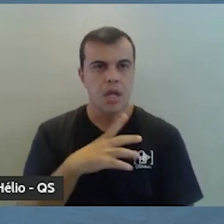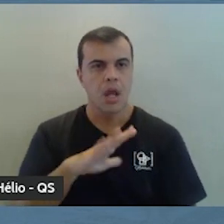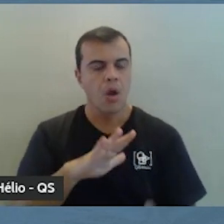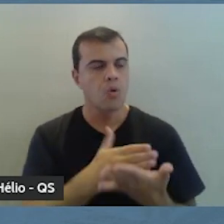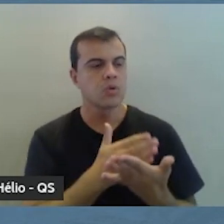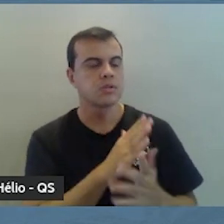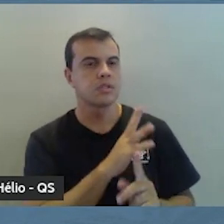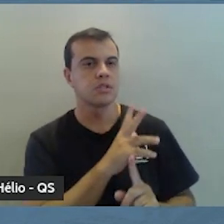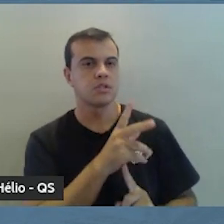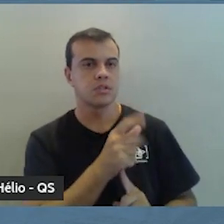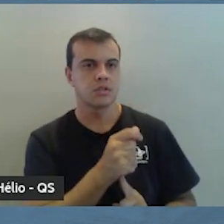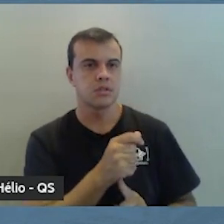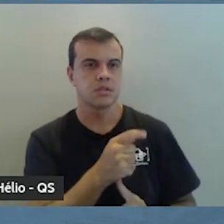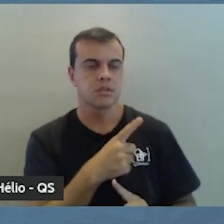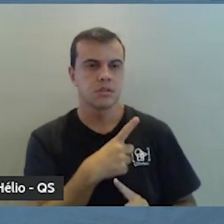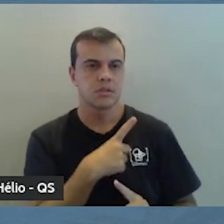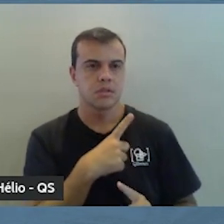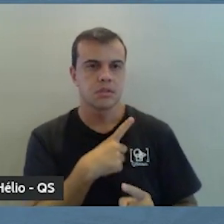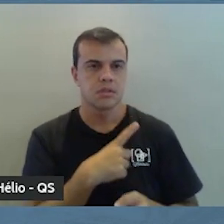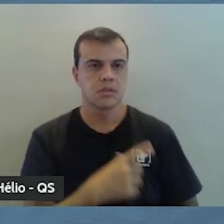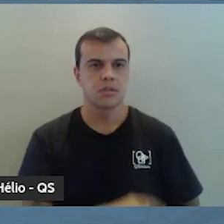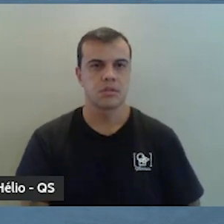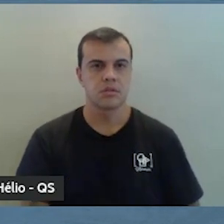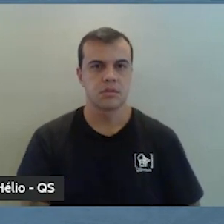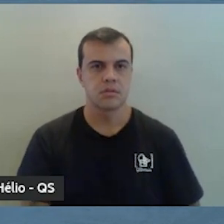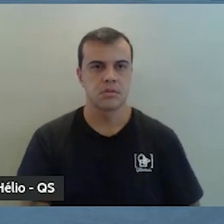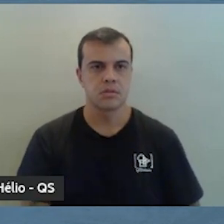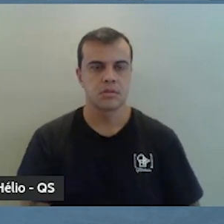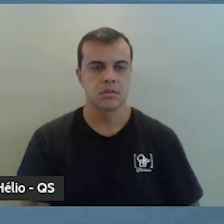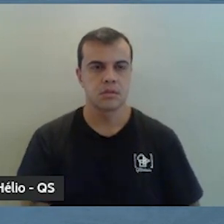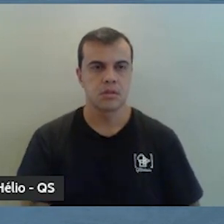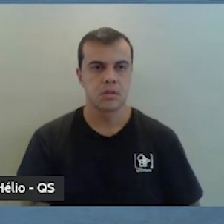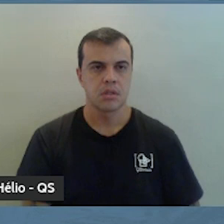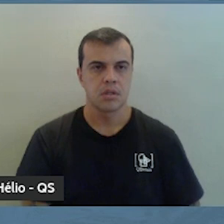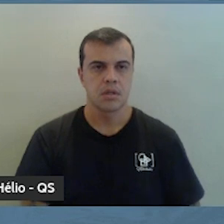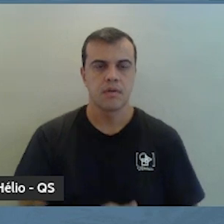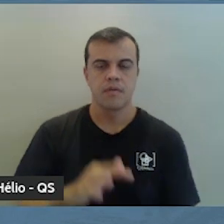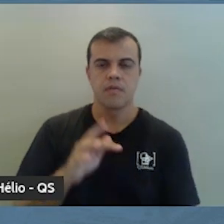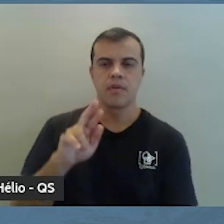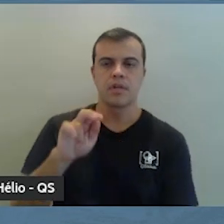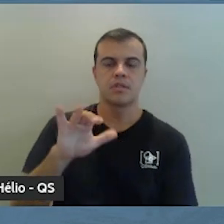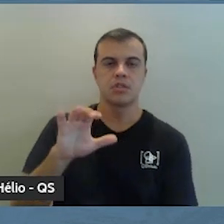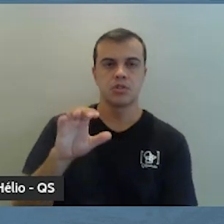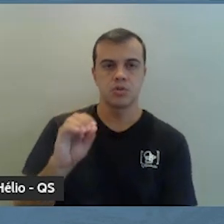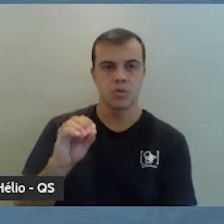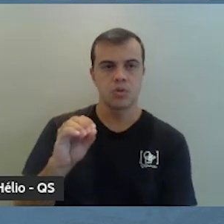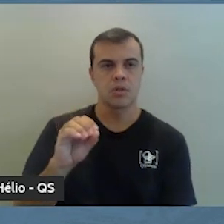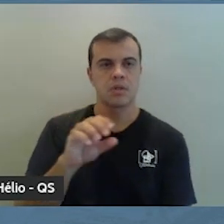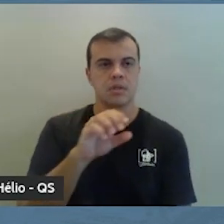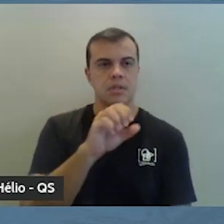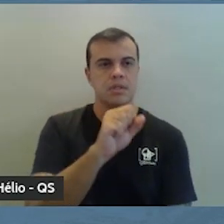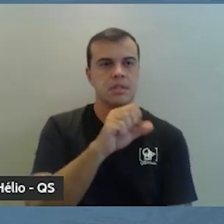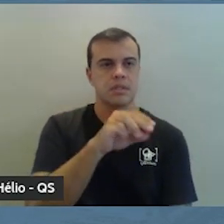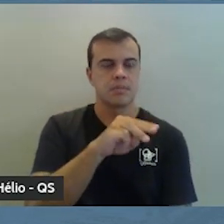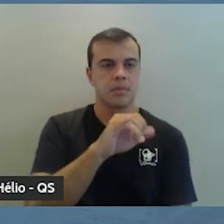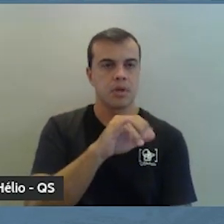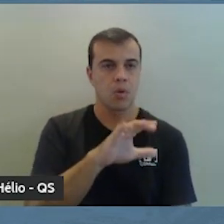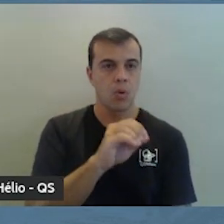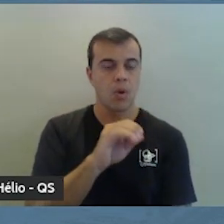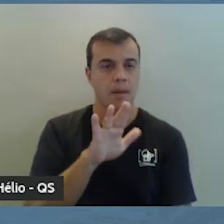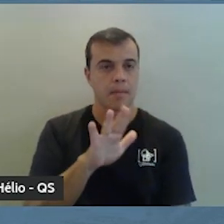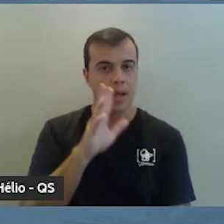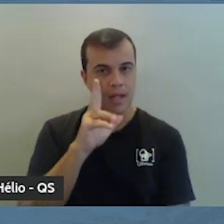artistas plásticos, né, como o Francisco Brenan, o Samico, mas eu